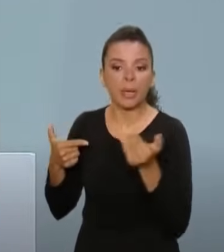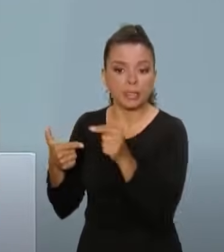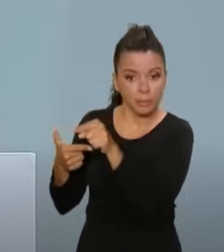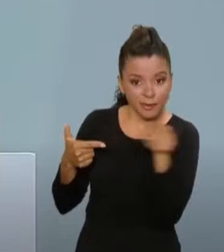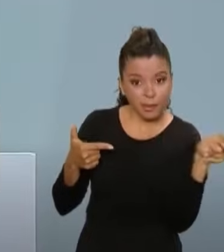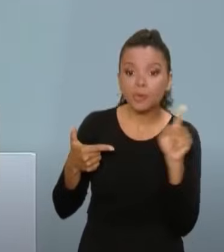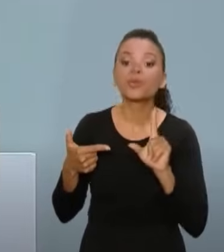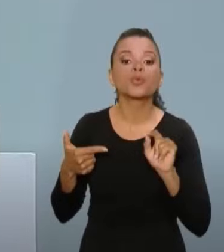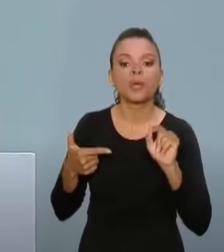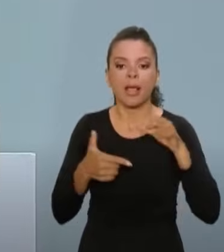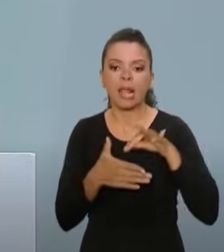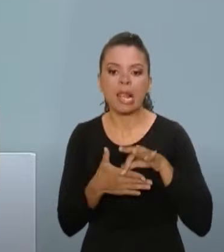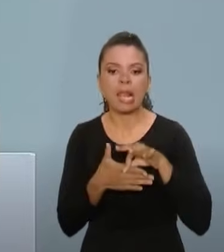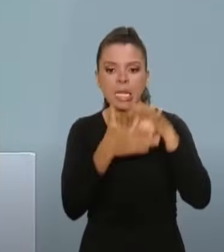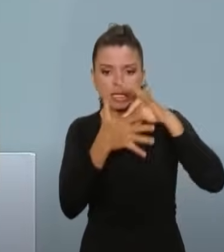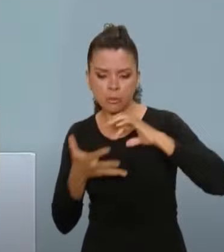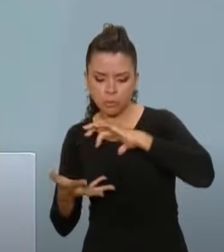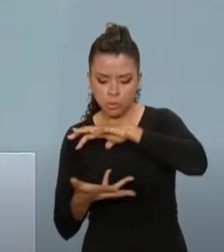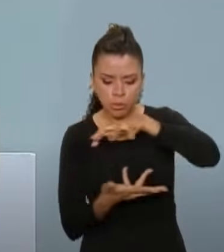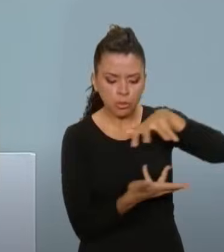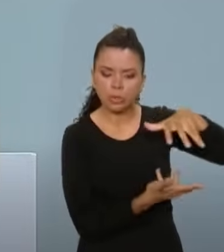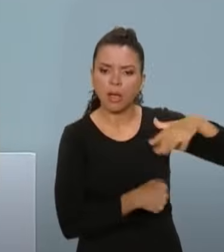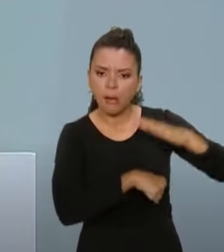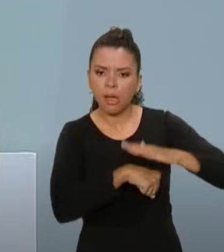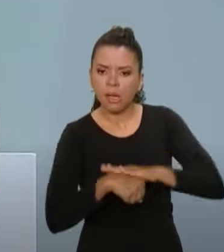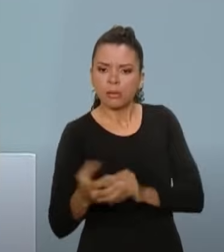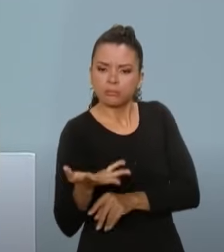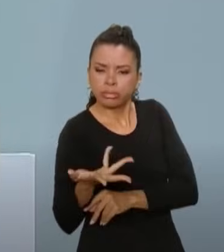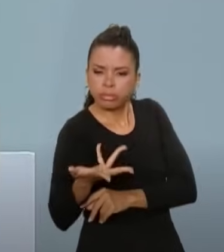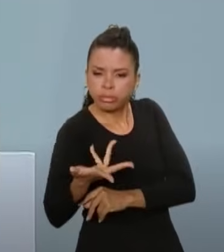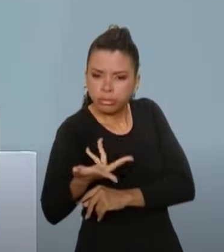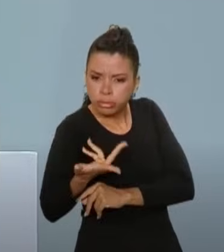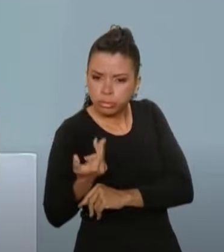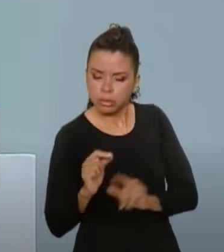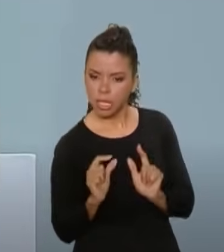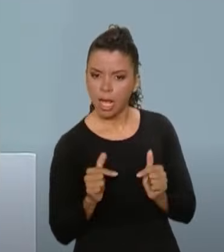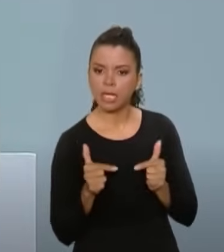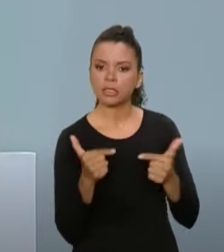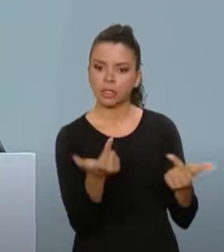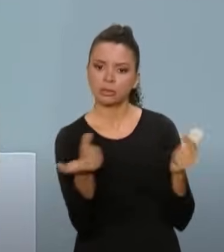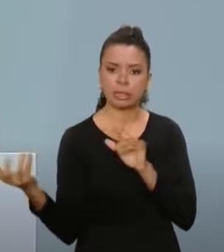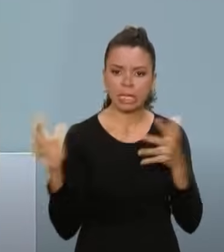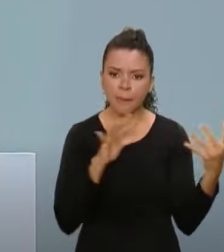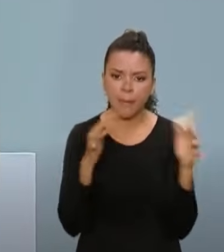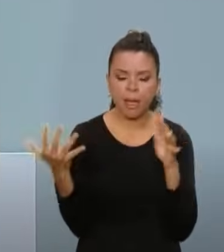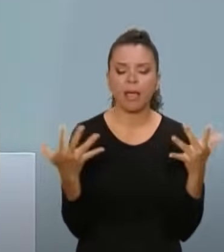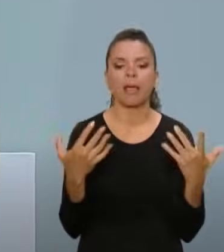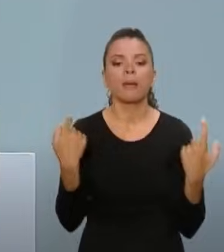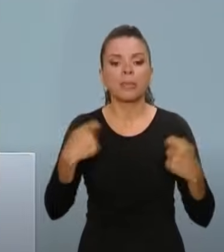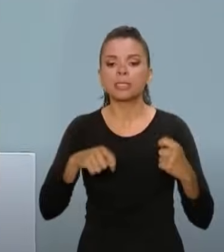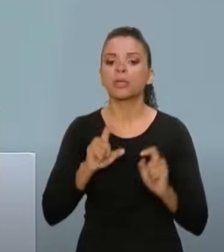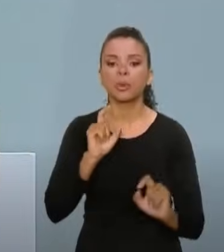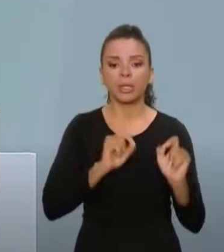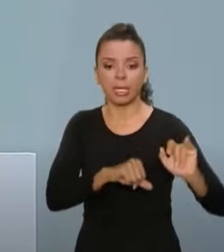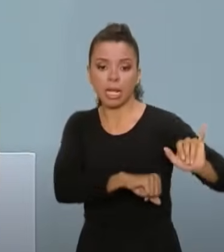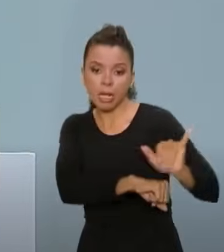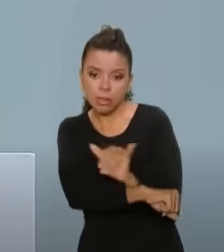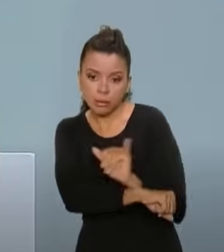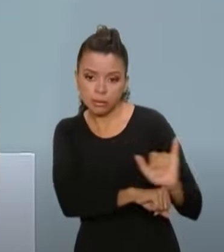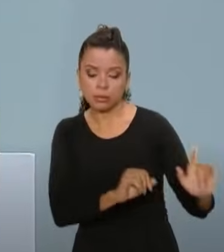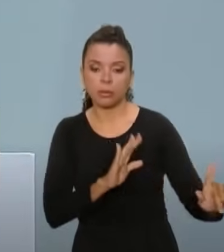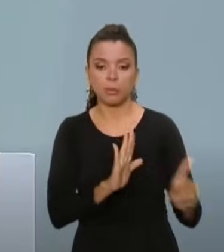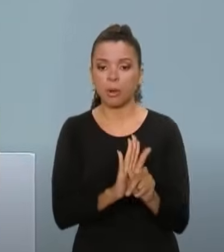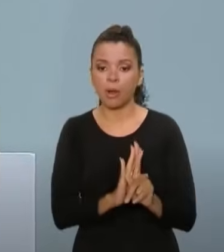a acelerar a ação climática. Precisamos do mapa do caminho para que a humanidade, de forma justa